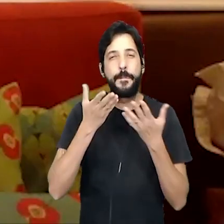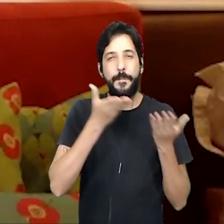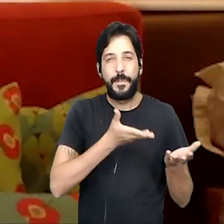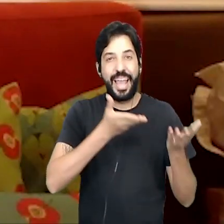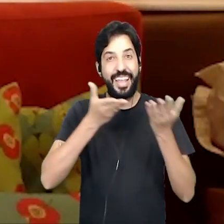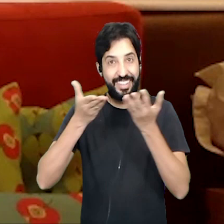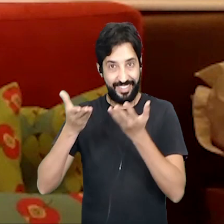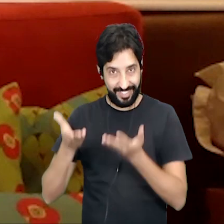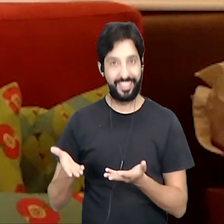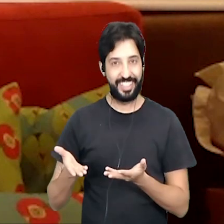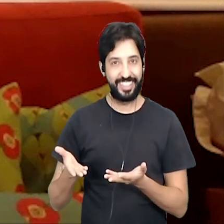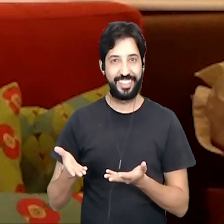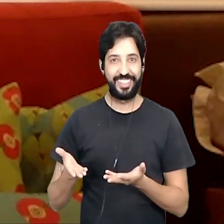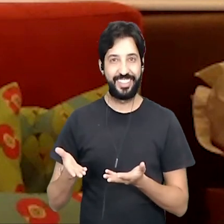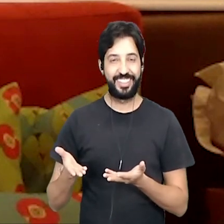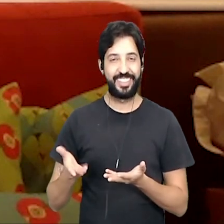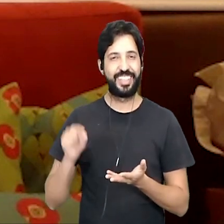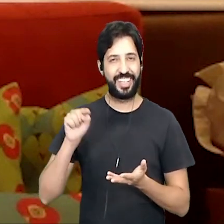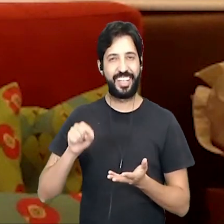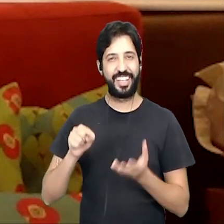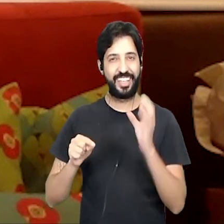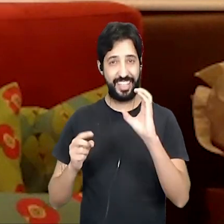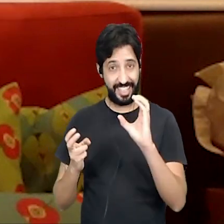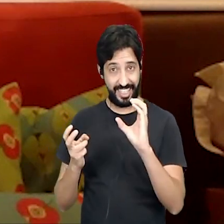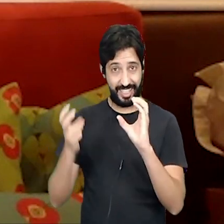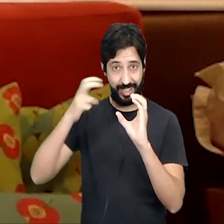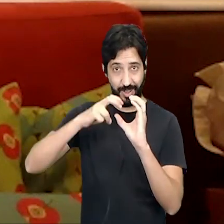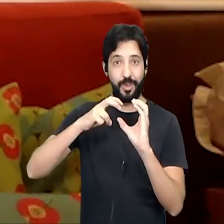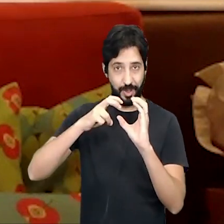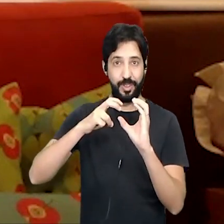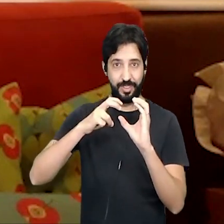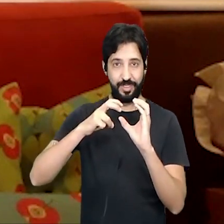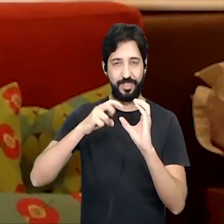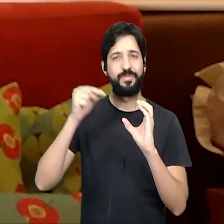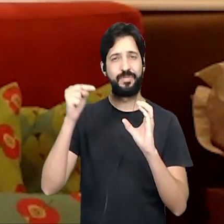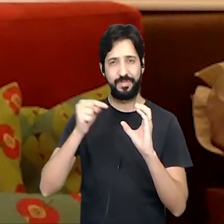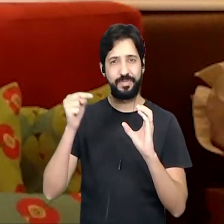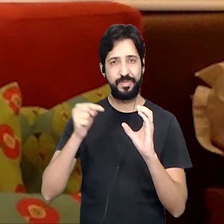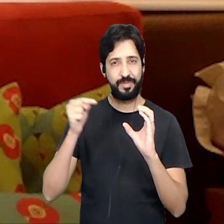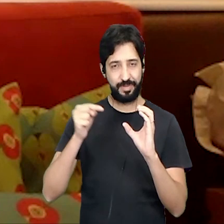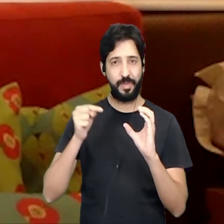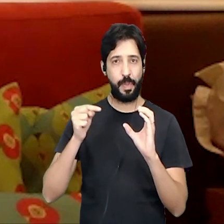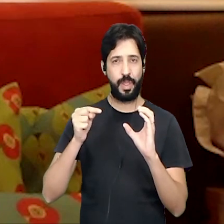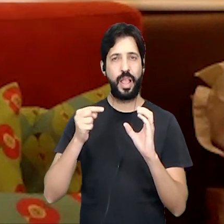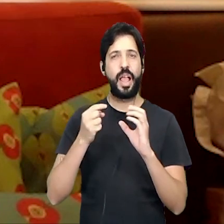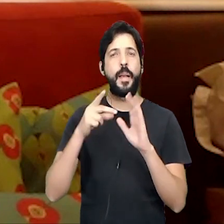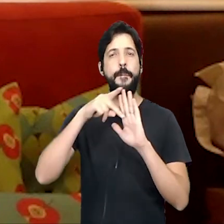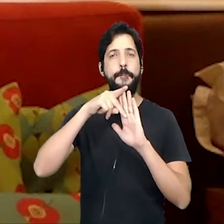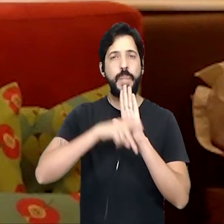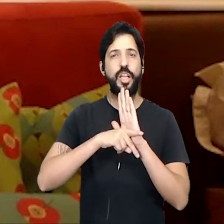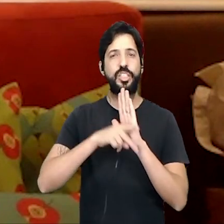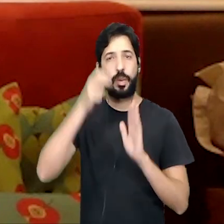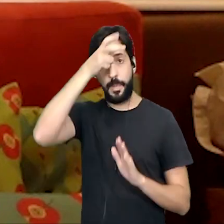Sejam muito bem-vindas, bem-vindos e bem-vindes ao Circuito Municipal de Cultura. O Circuito